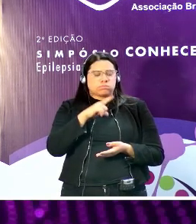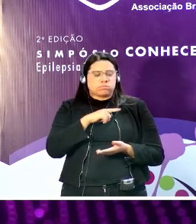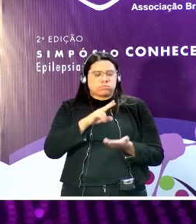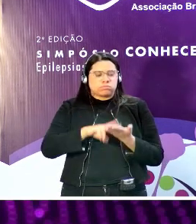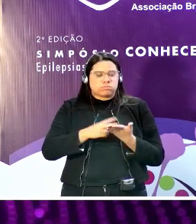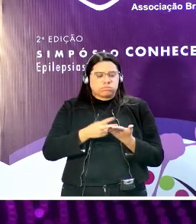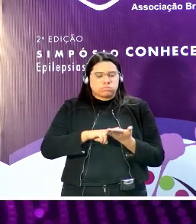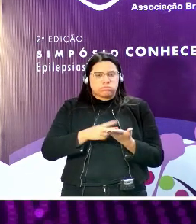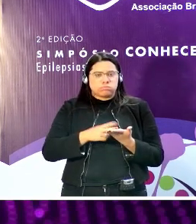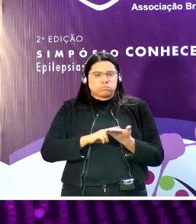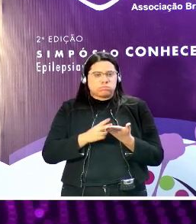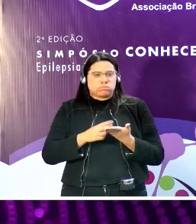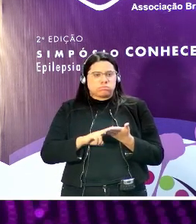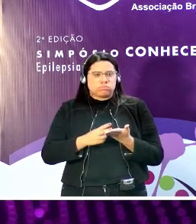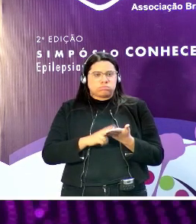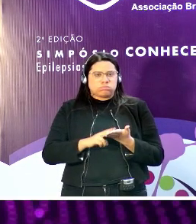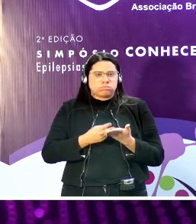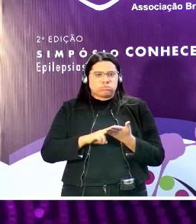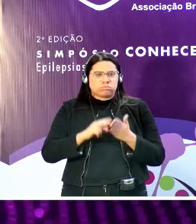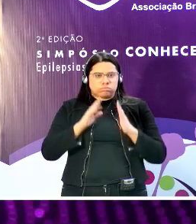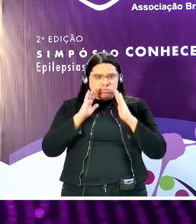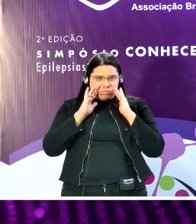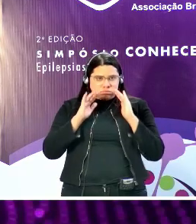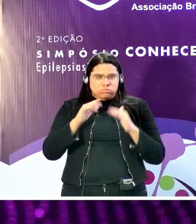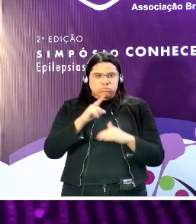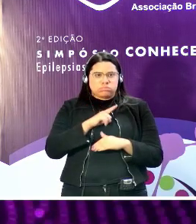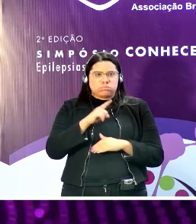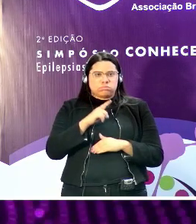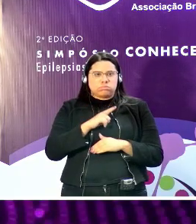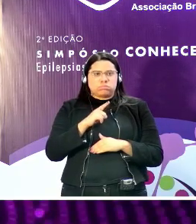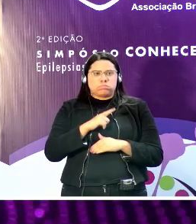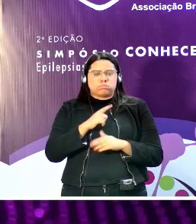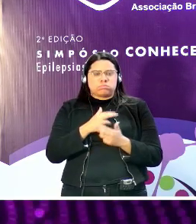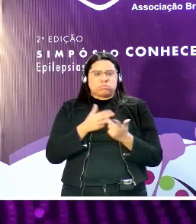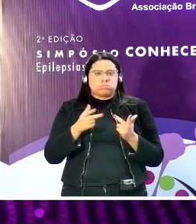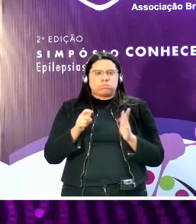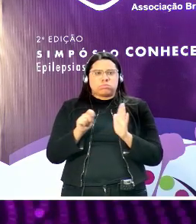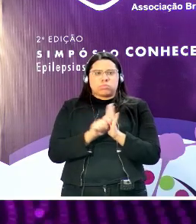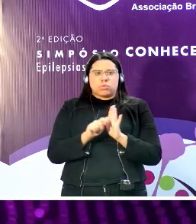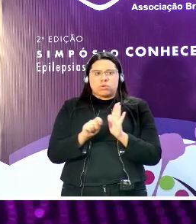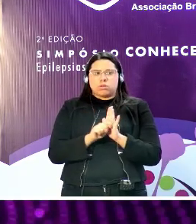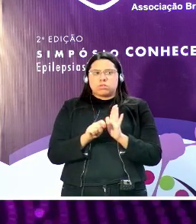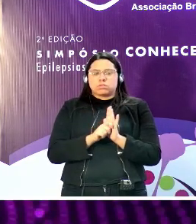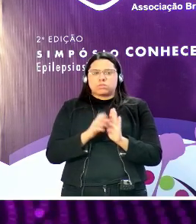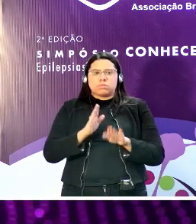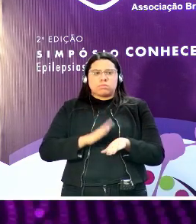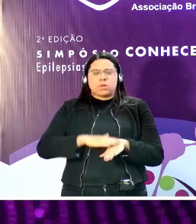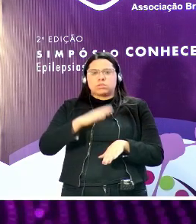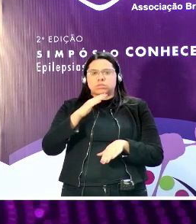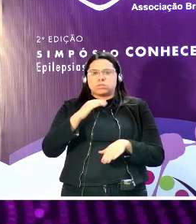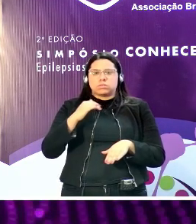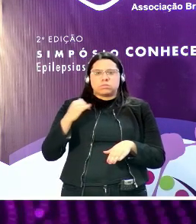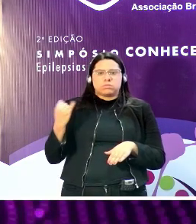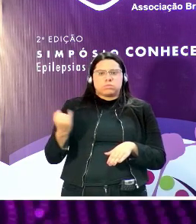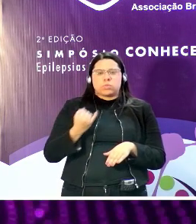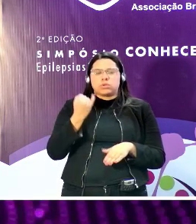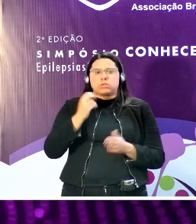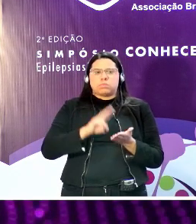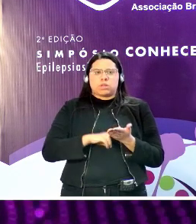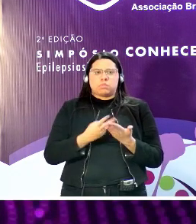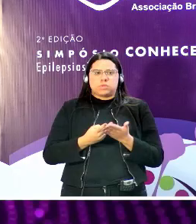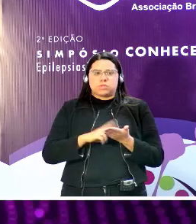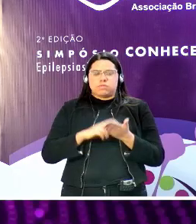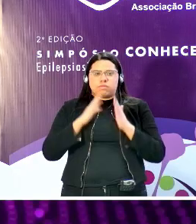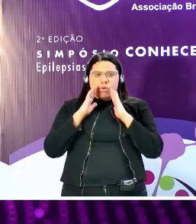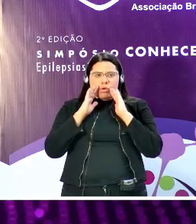epilepsias focais, a gente tem classes de drogas que são as mais eficazes para a epilepsia